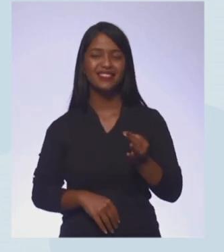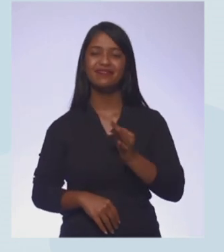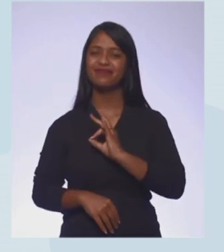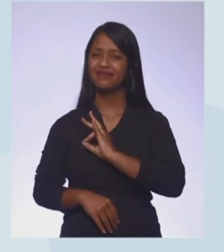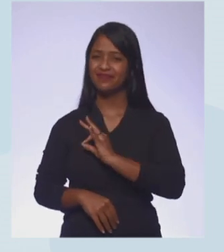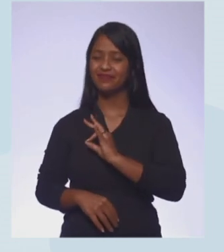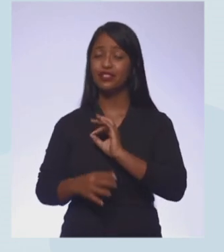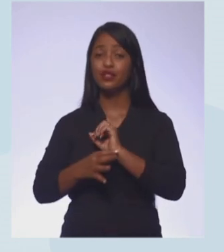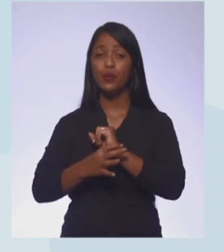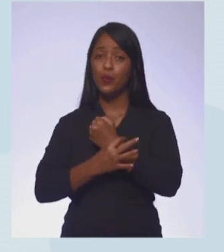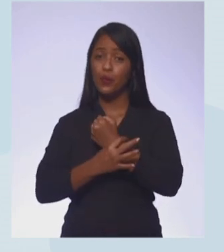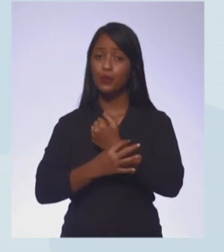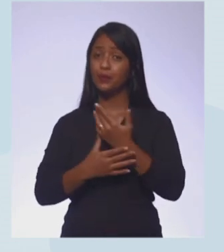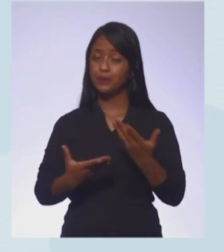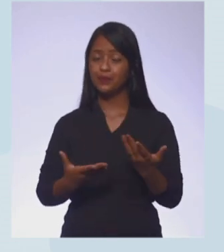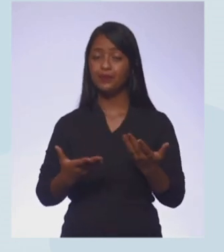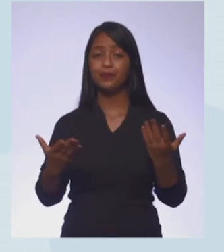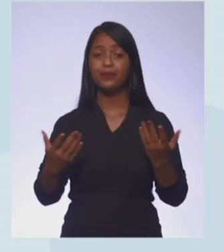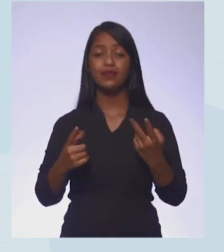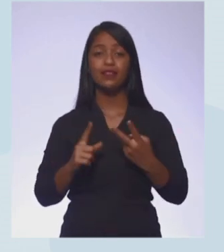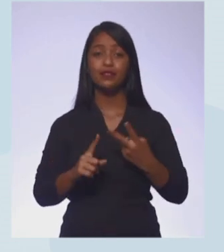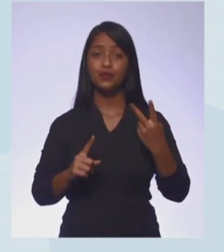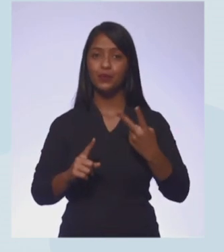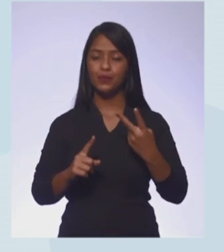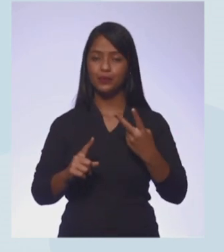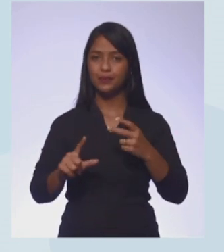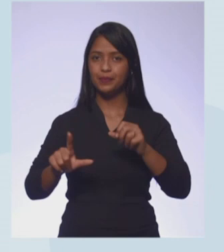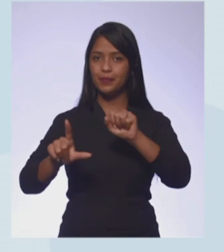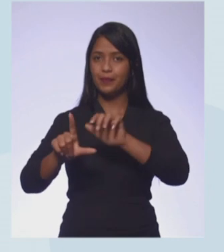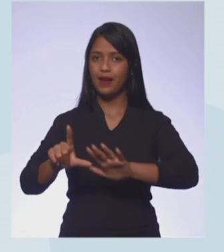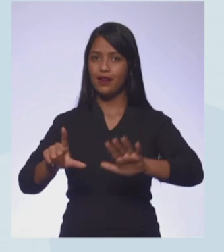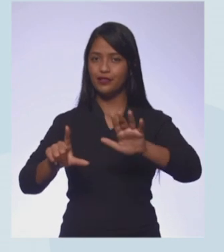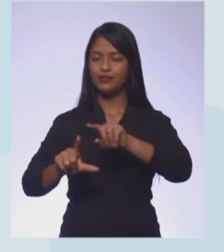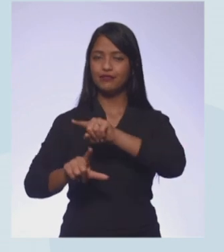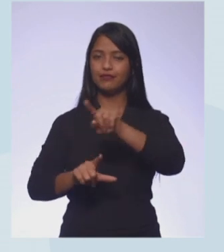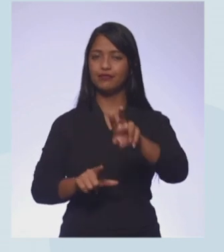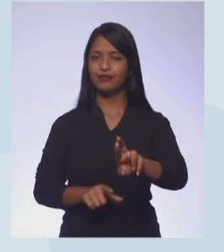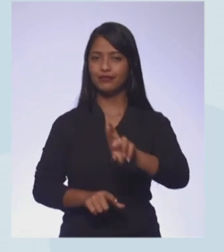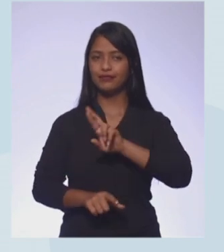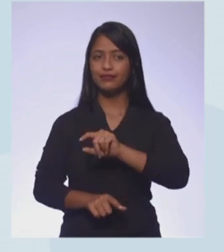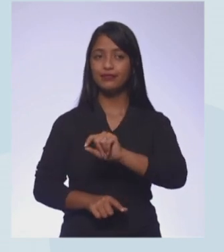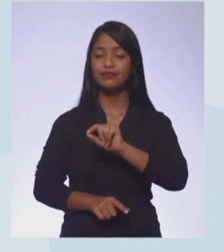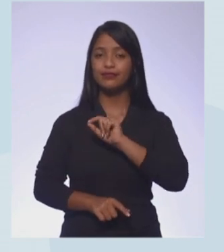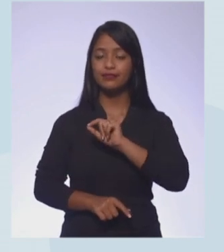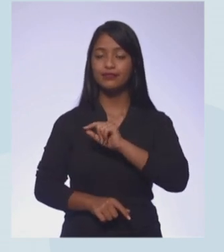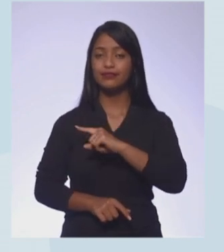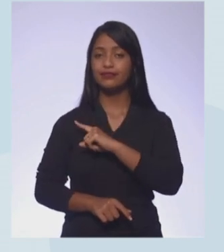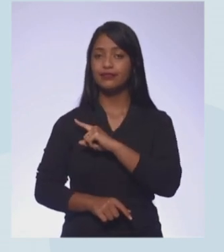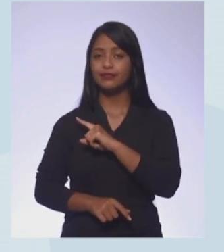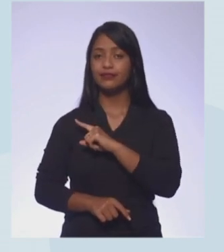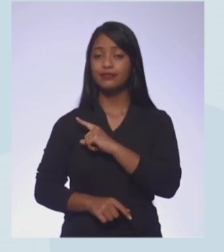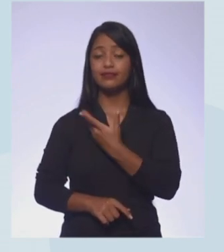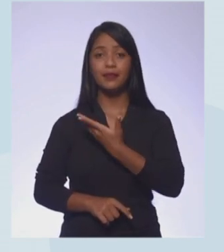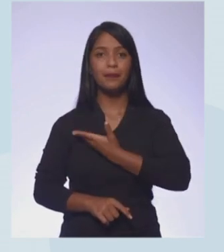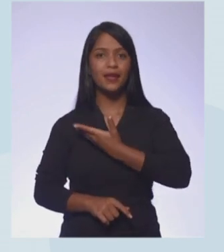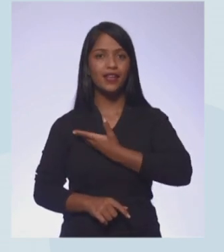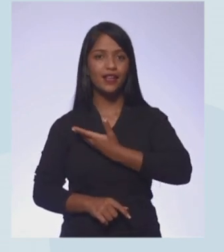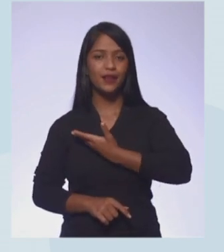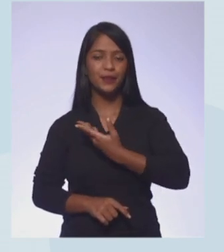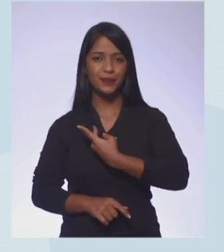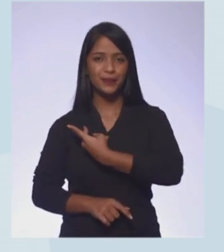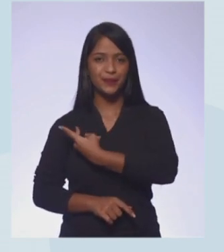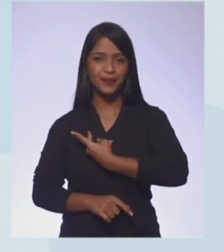tudo isso. A segunda imagem, vocês foram falando também. Na segunda que tinha a questão da amizade,